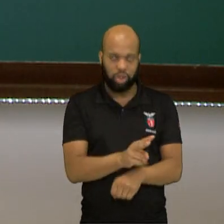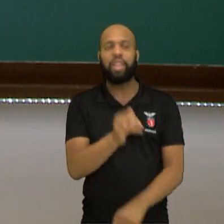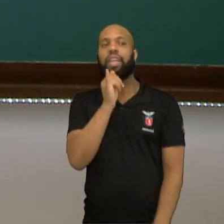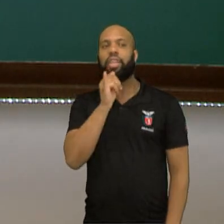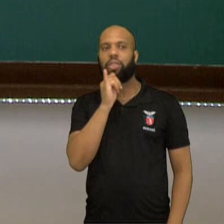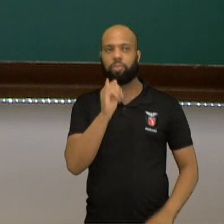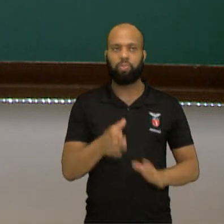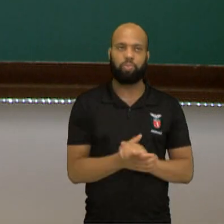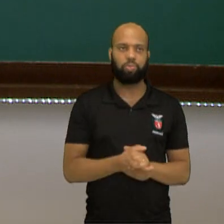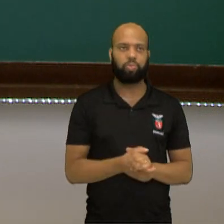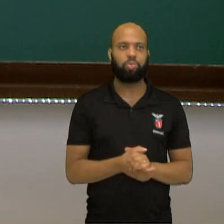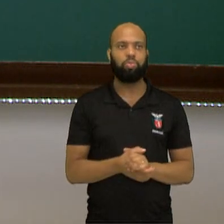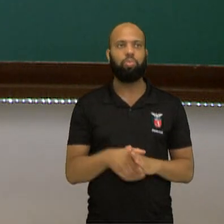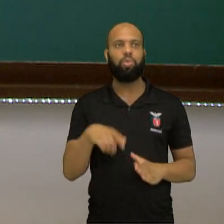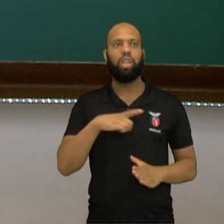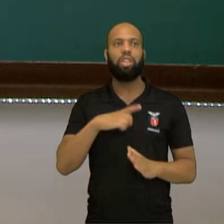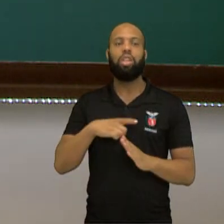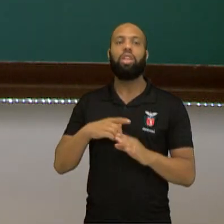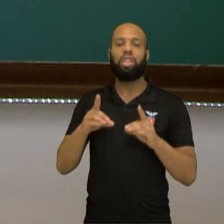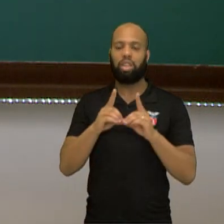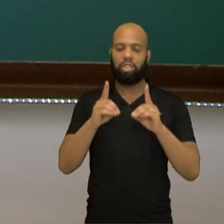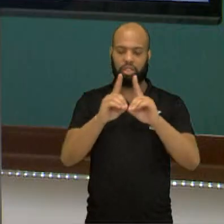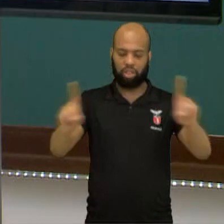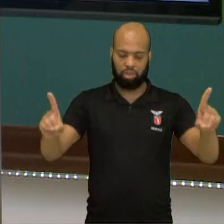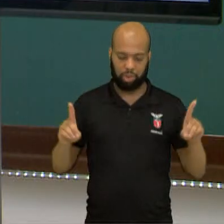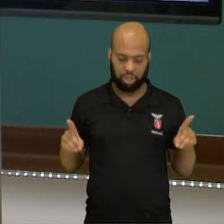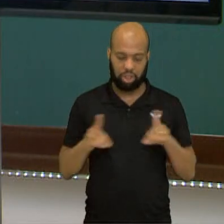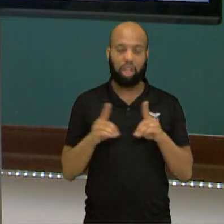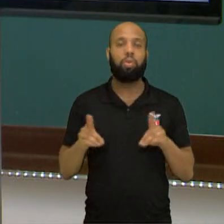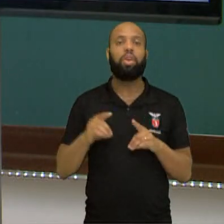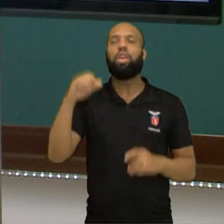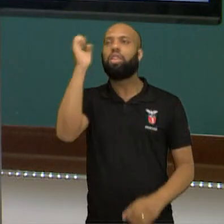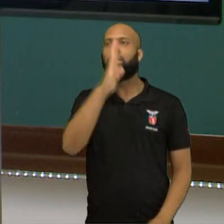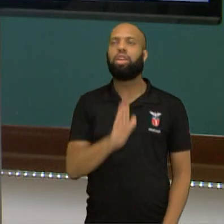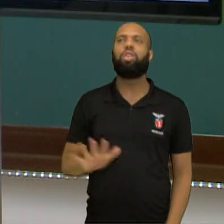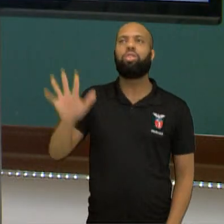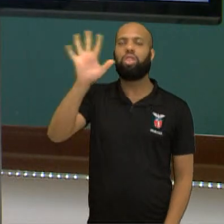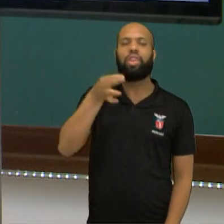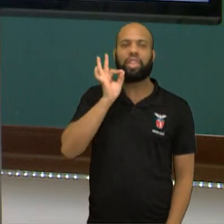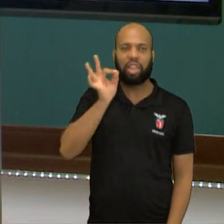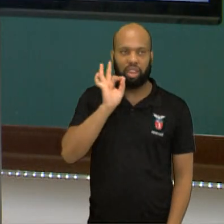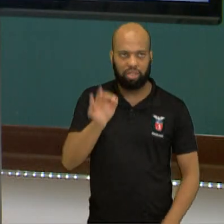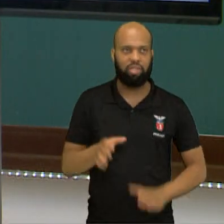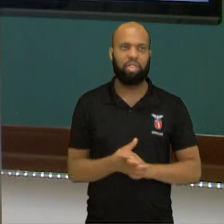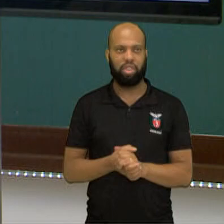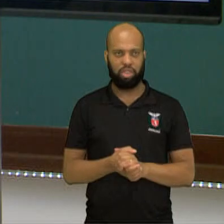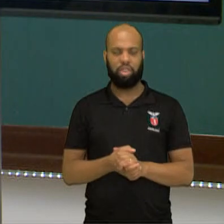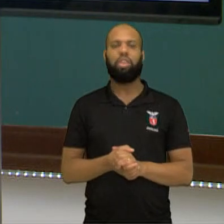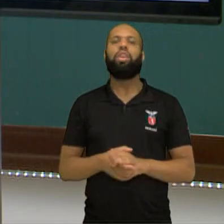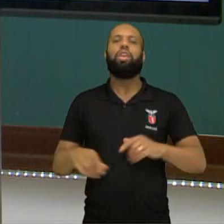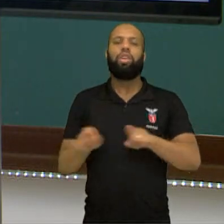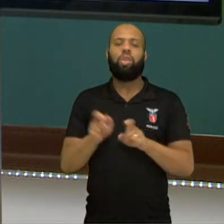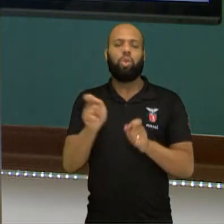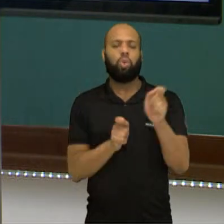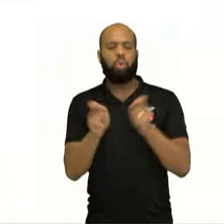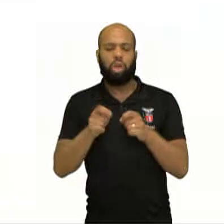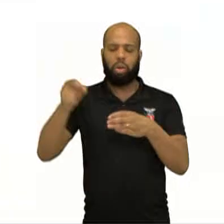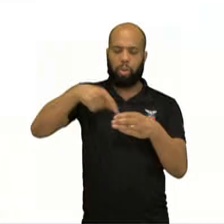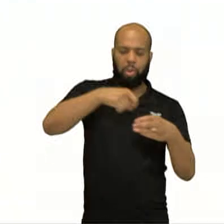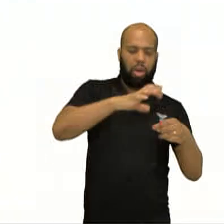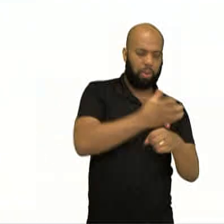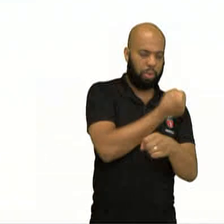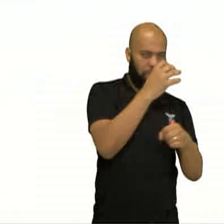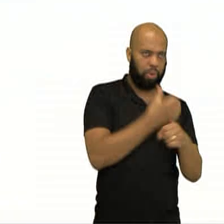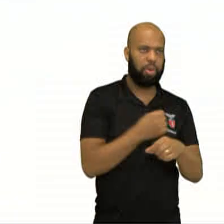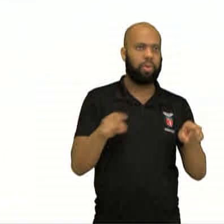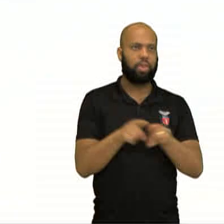por exemplo, Departamento Nacional do Café, então regras e controlar a produção de café,